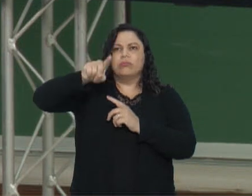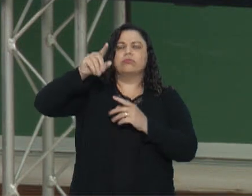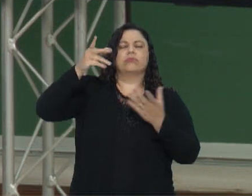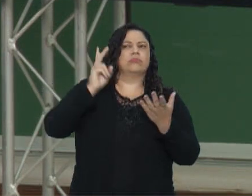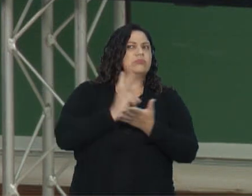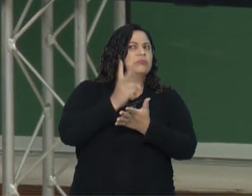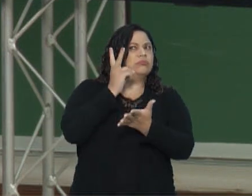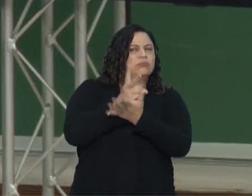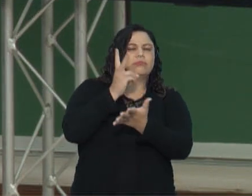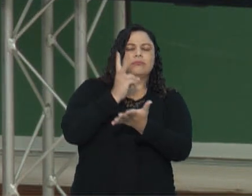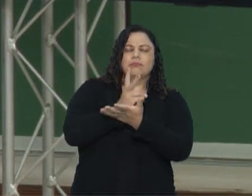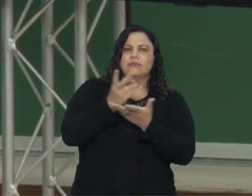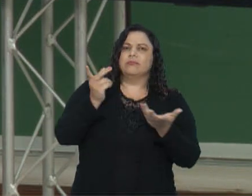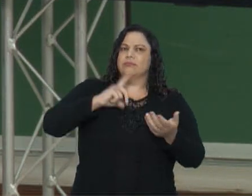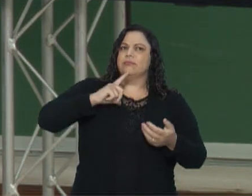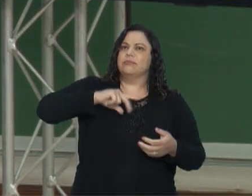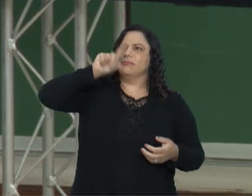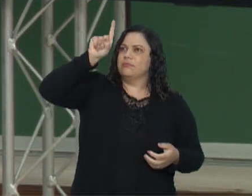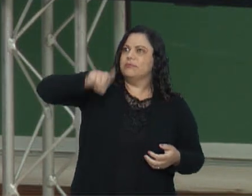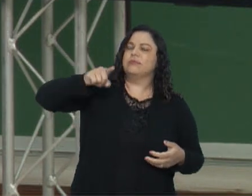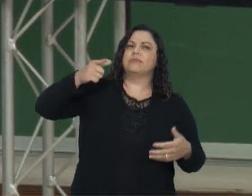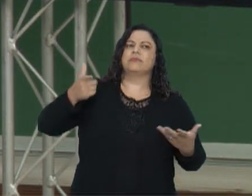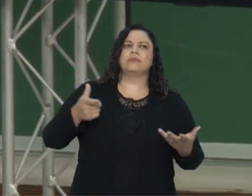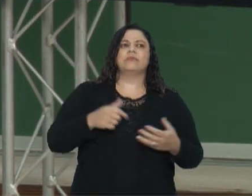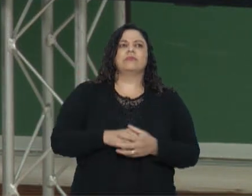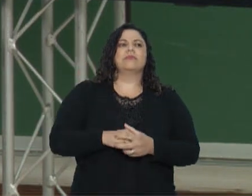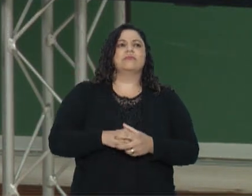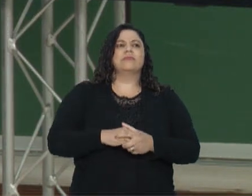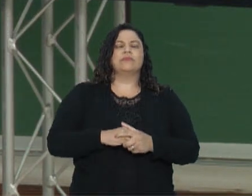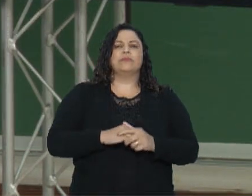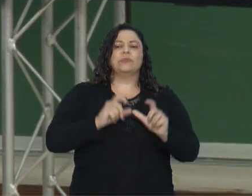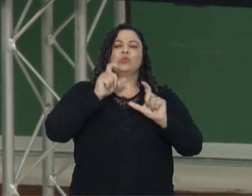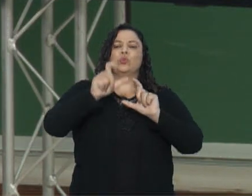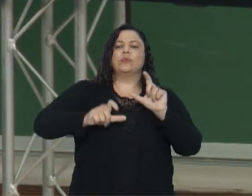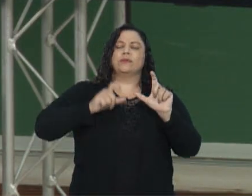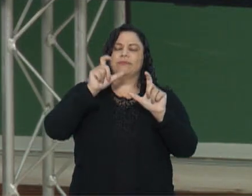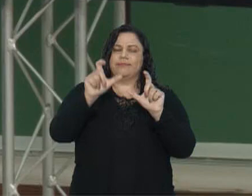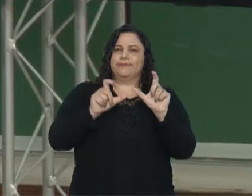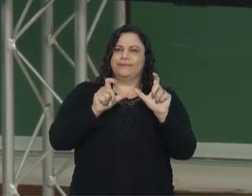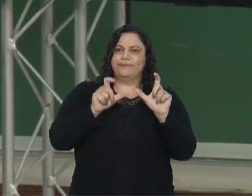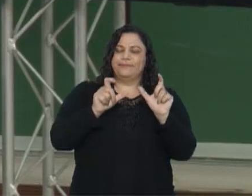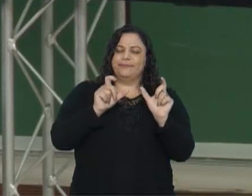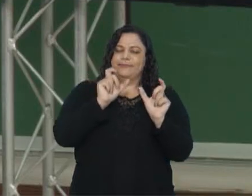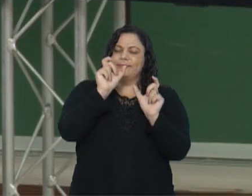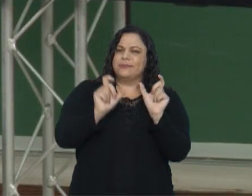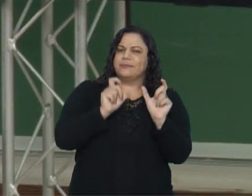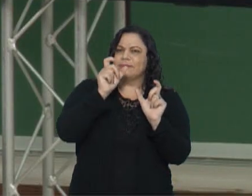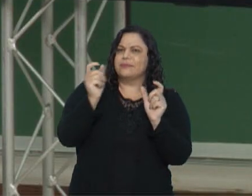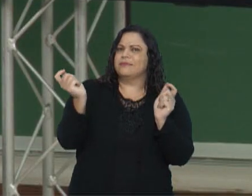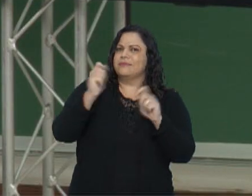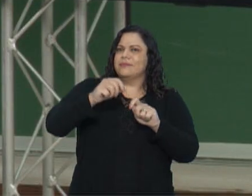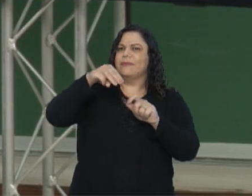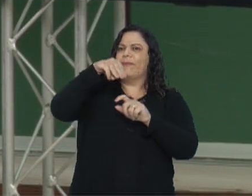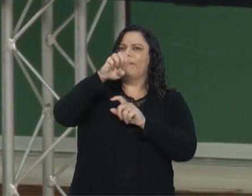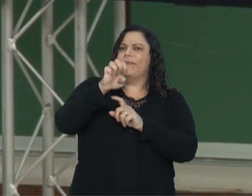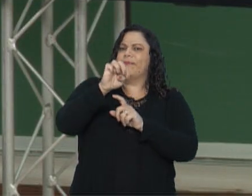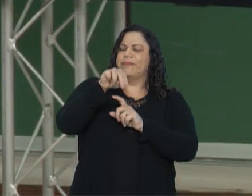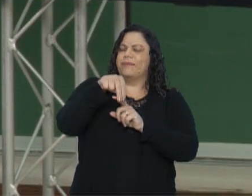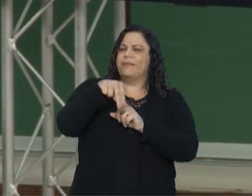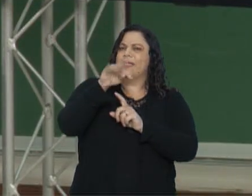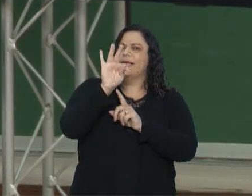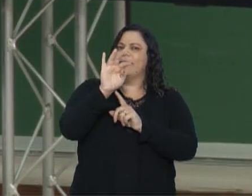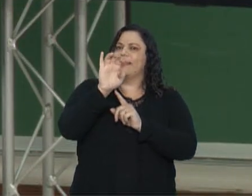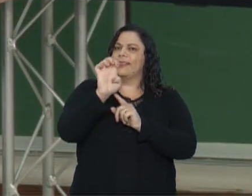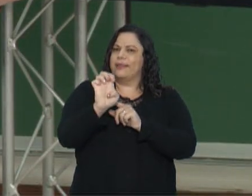é a regra. E quando eu derivo colocando um sufixo, por exemplo, mente, eu mantenho a acentuação original da palavra,